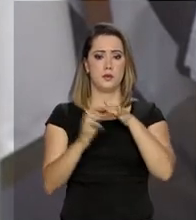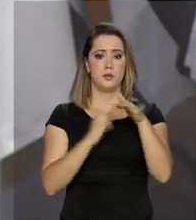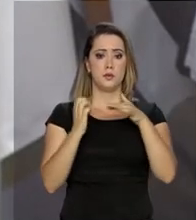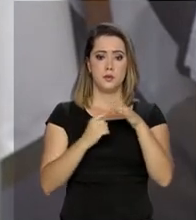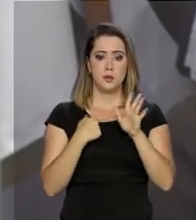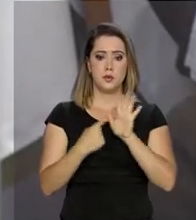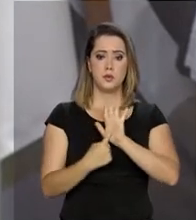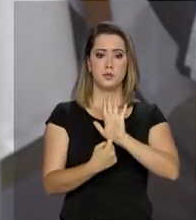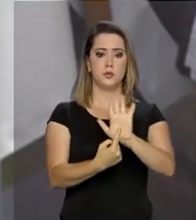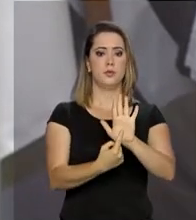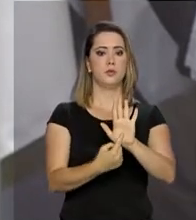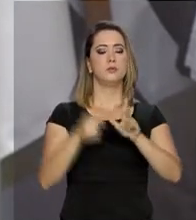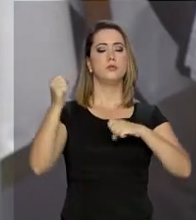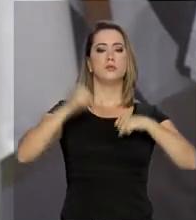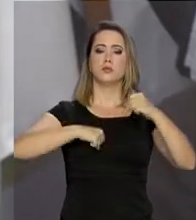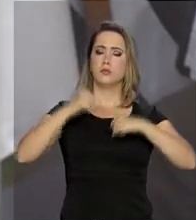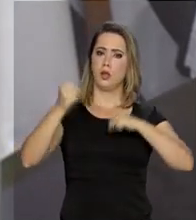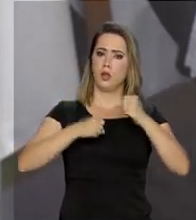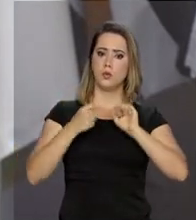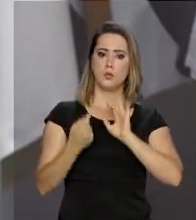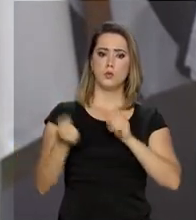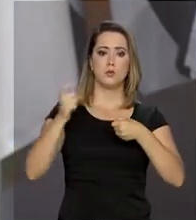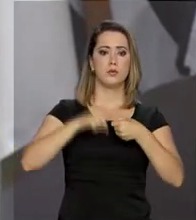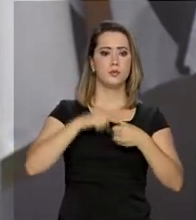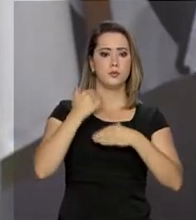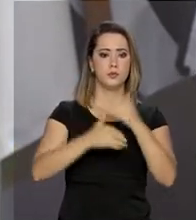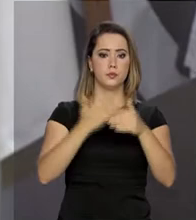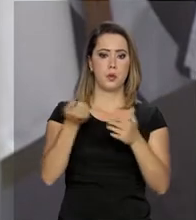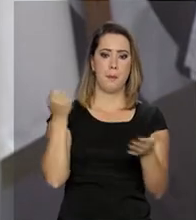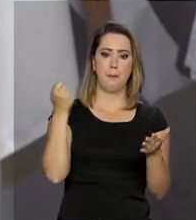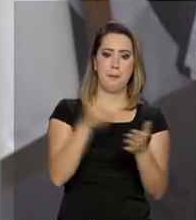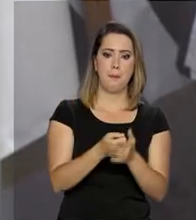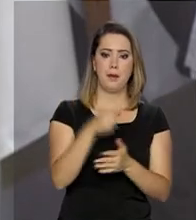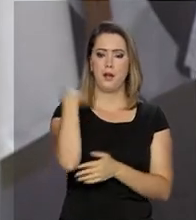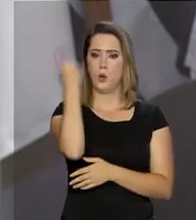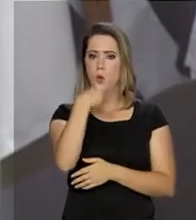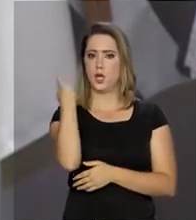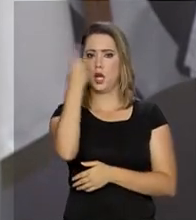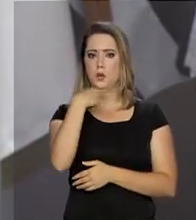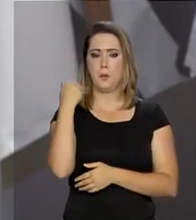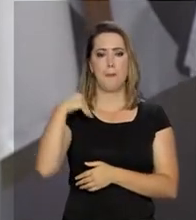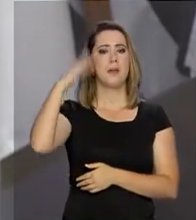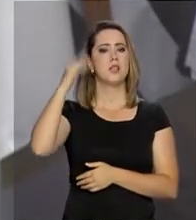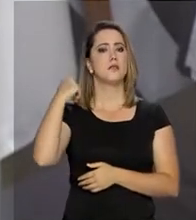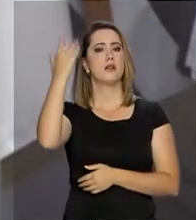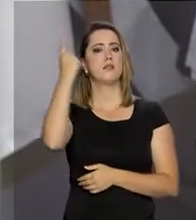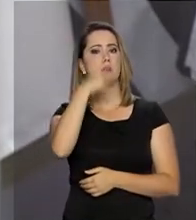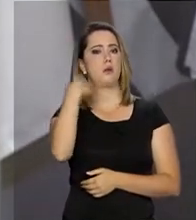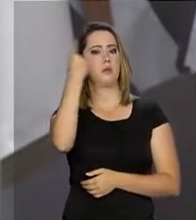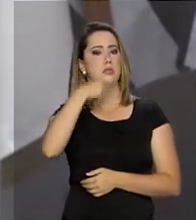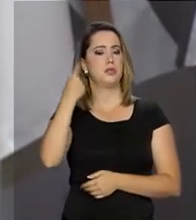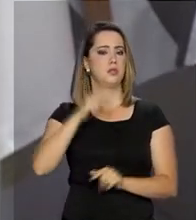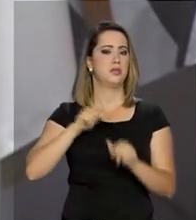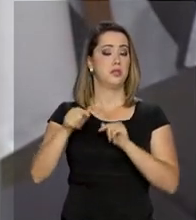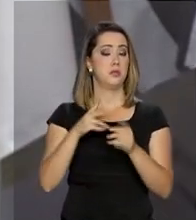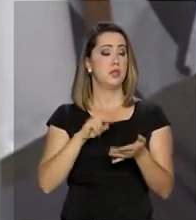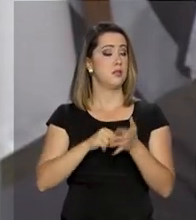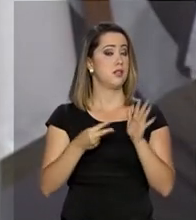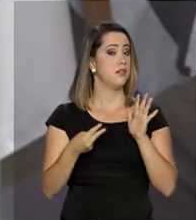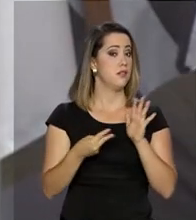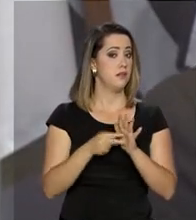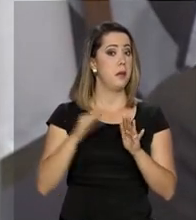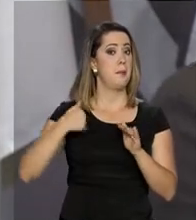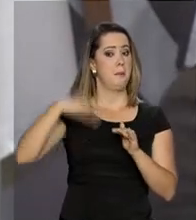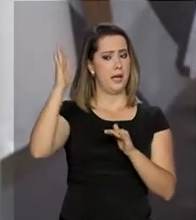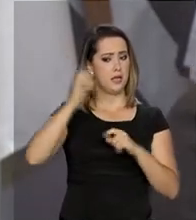sinais claros que a indústria precisa aumentar o pagamento de horas extras aos empregados que estão empregados sinal que está tendo já um